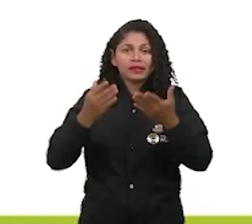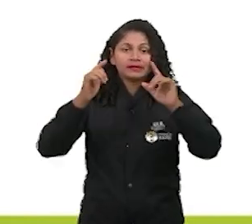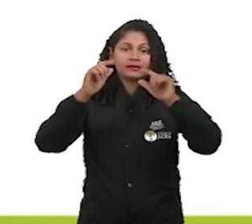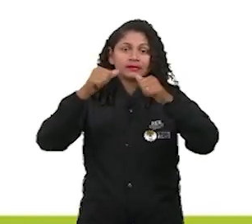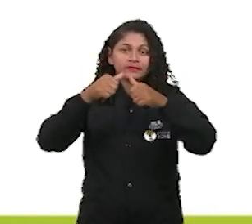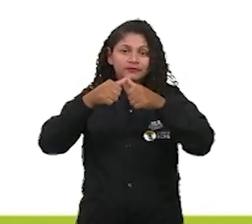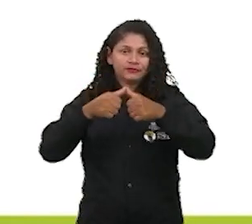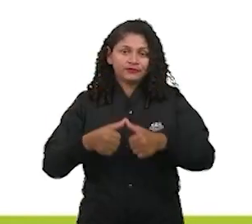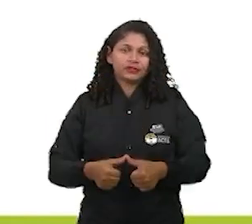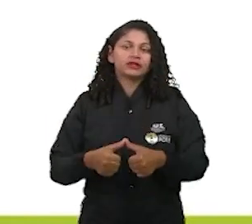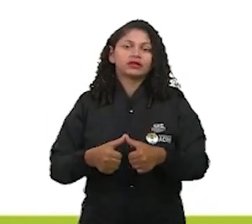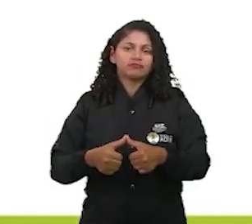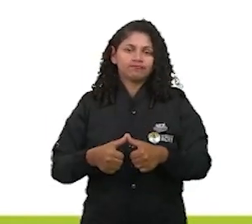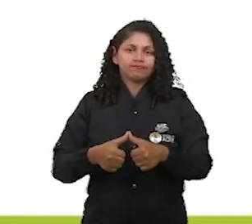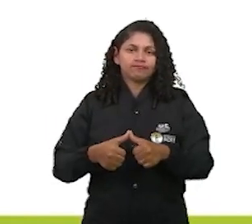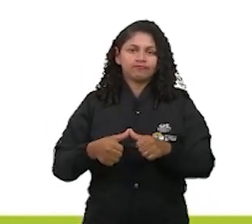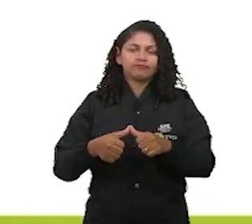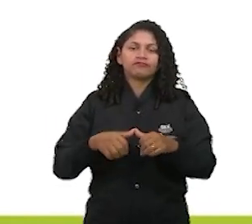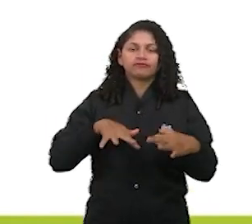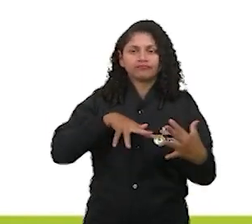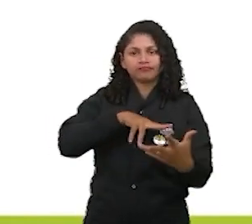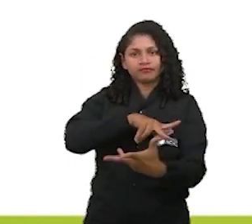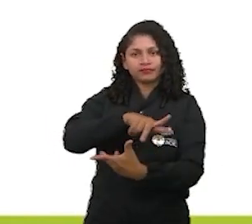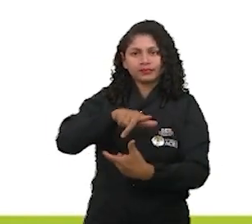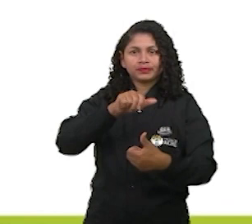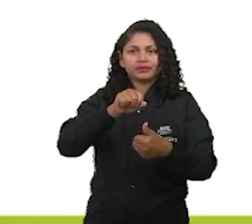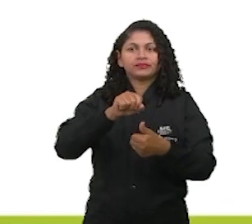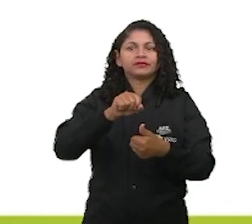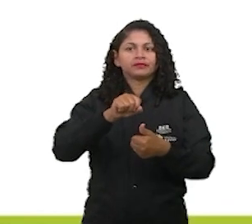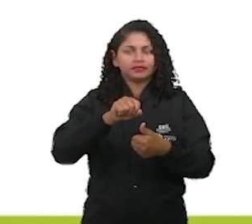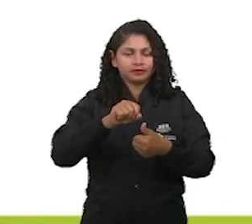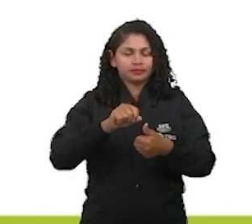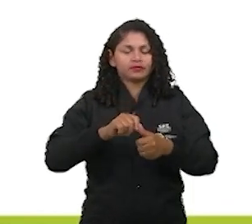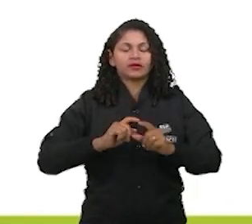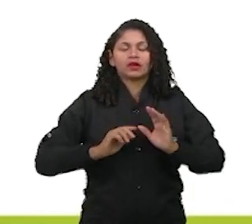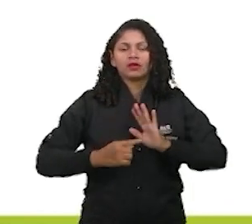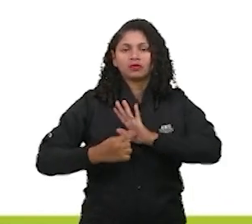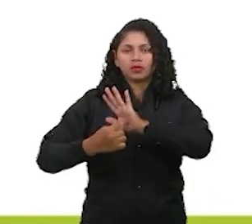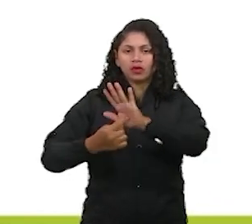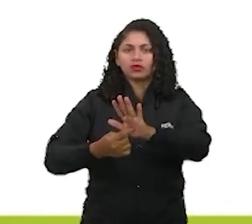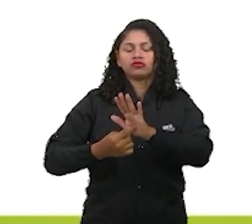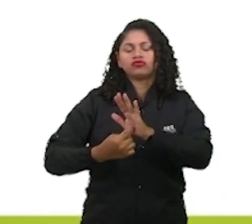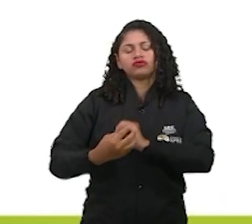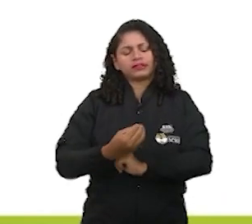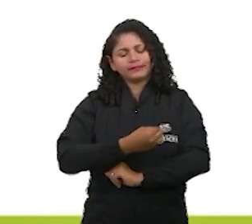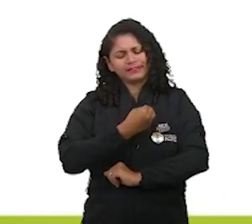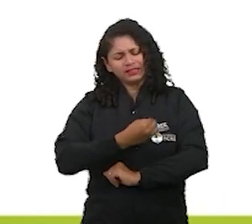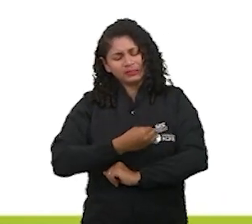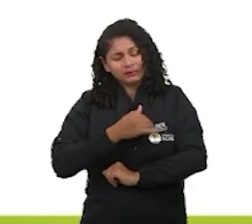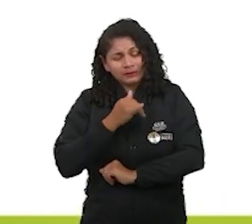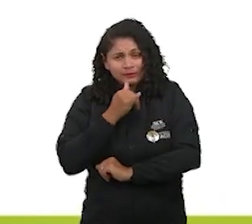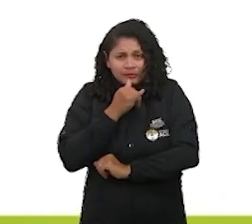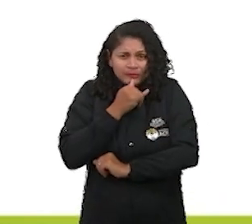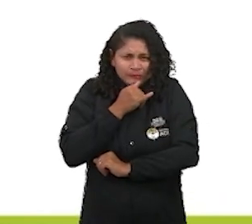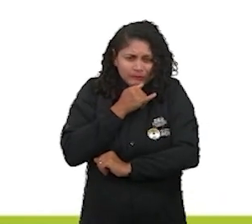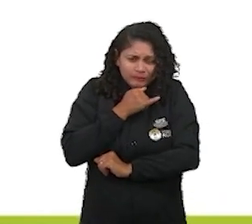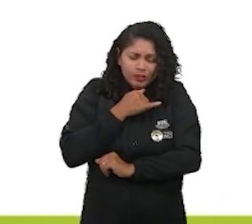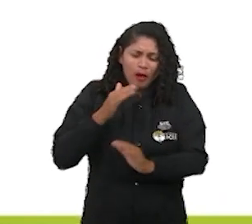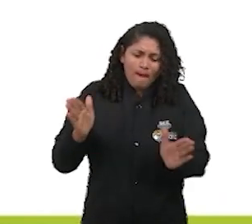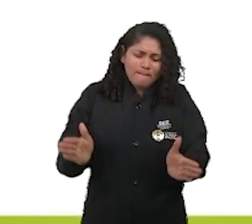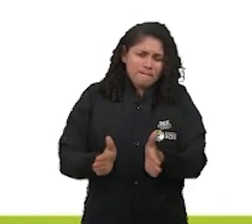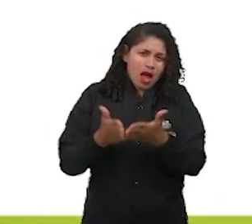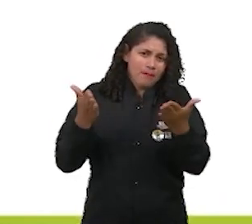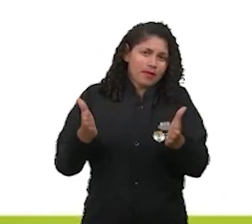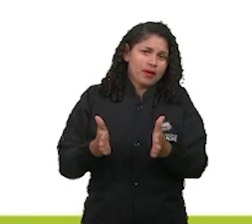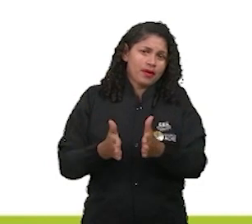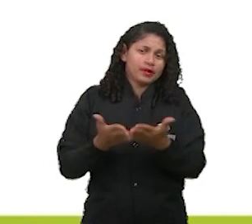realidade sofrida, né, pelo pobre, dentro do seu contexto ali social. Mário Quintana ficou